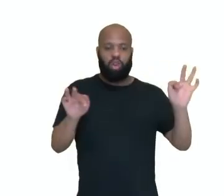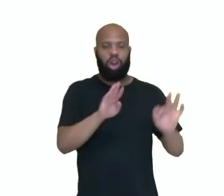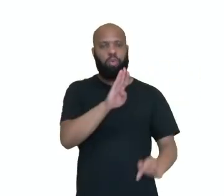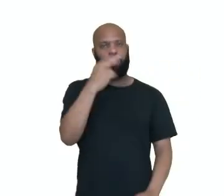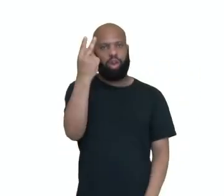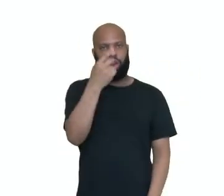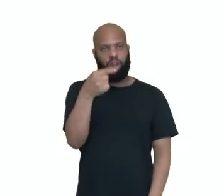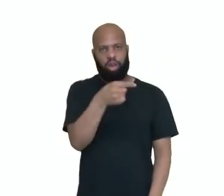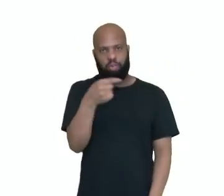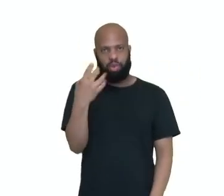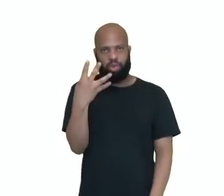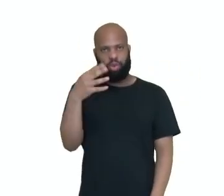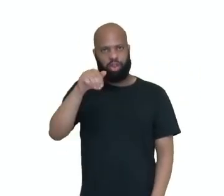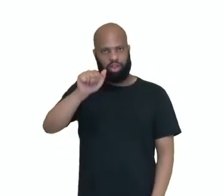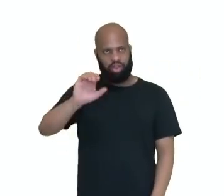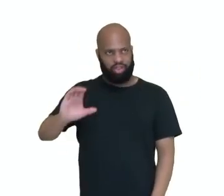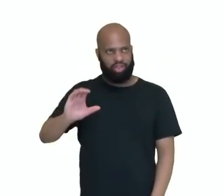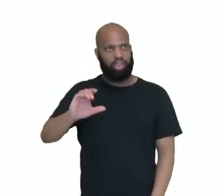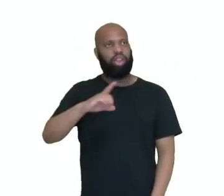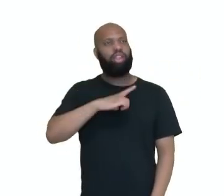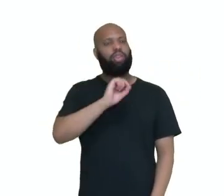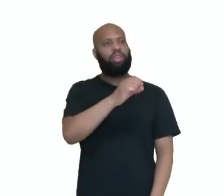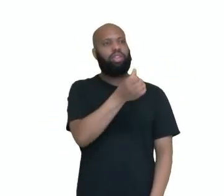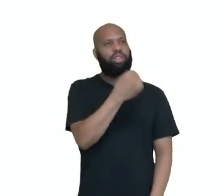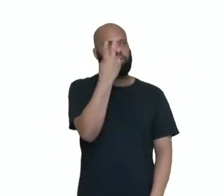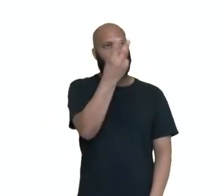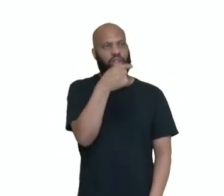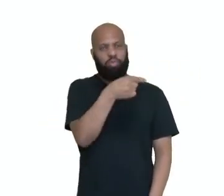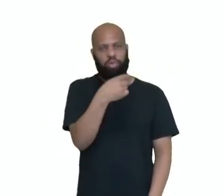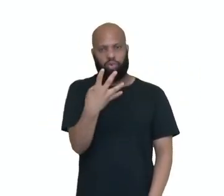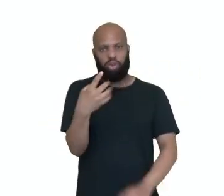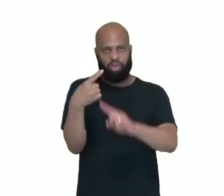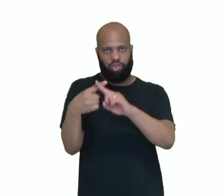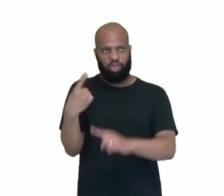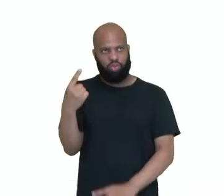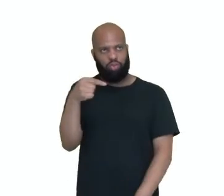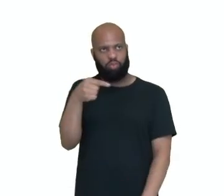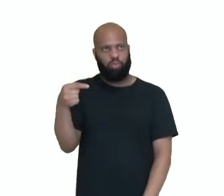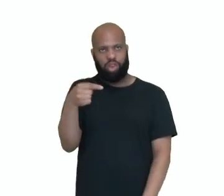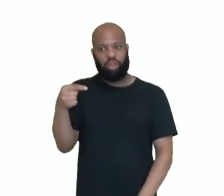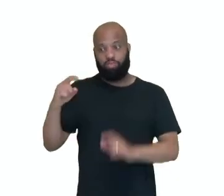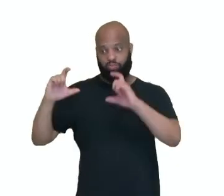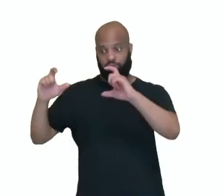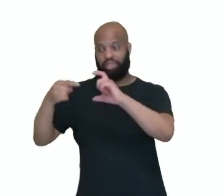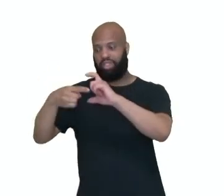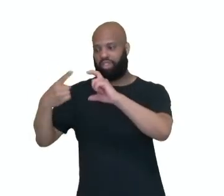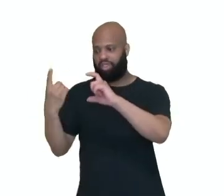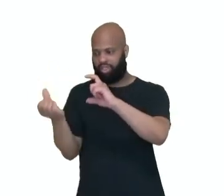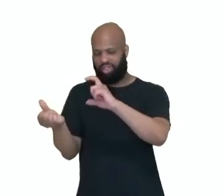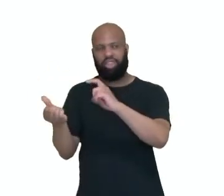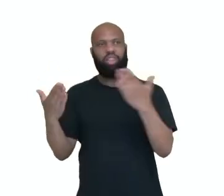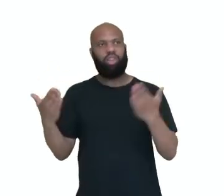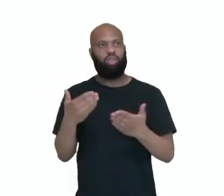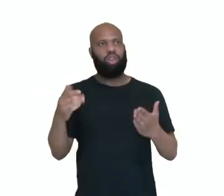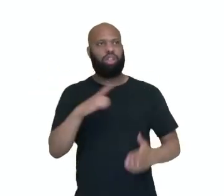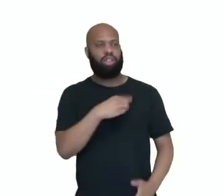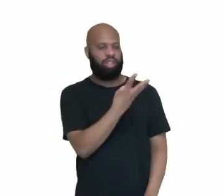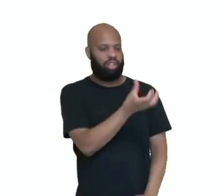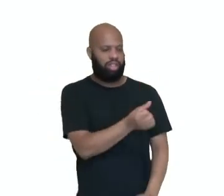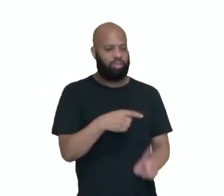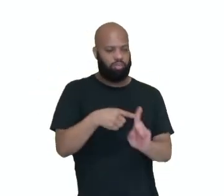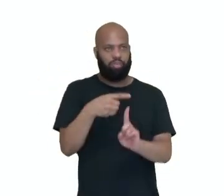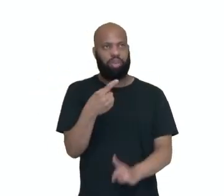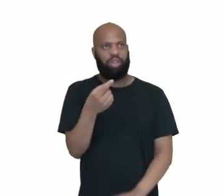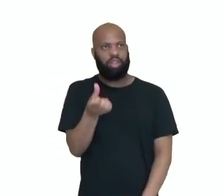certo, 6 ao quadrado menos 4 vezes 1 vezes o menos 16. 36 mais 64. O